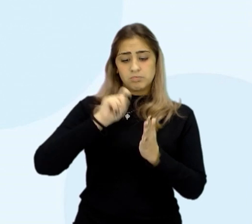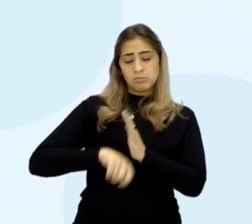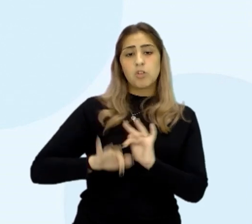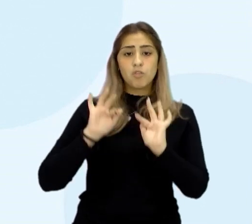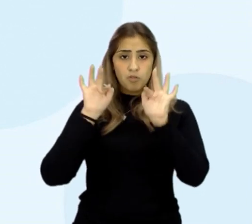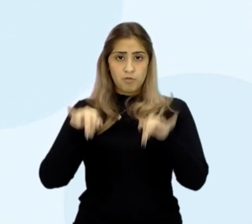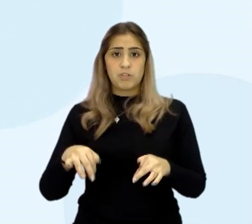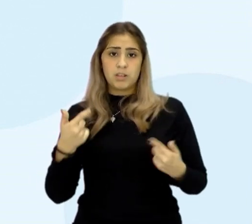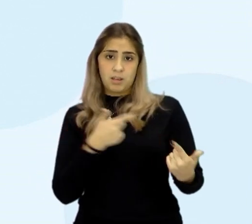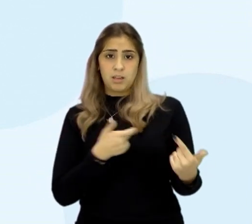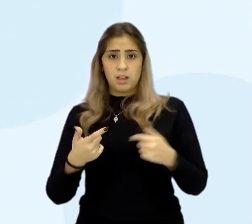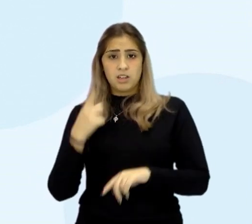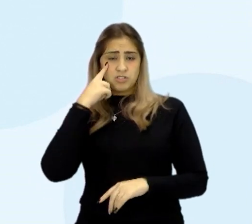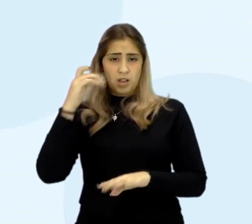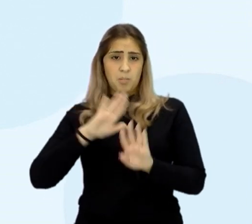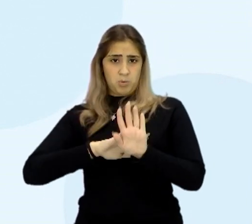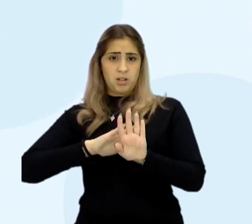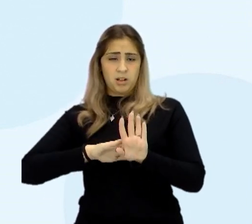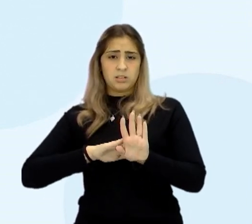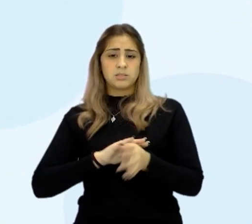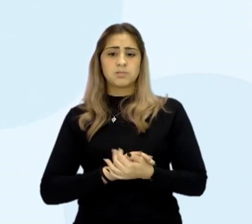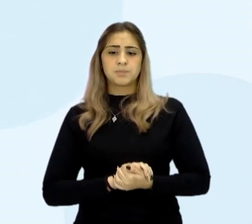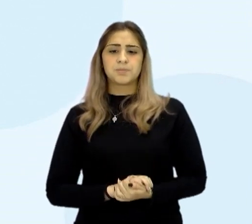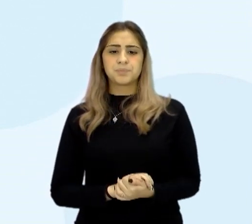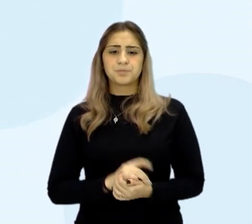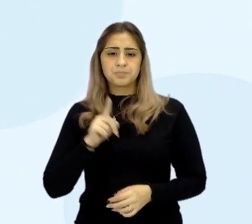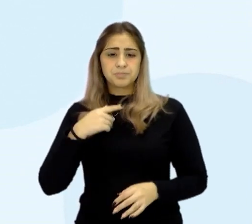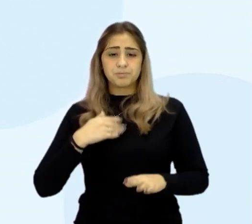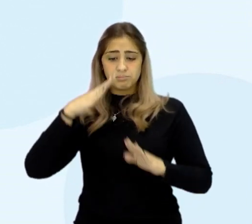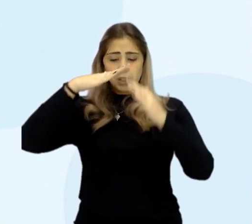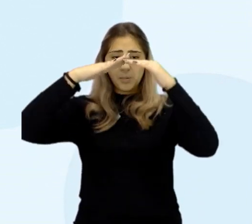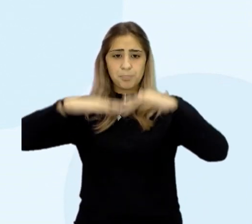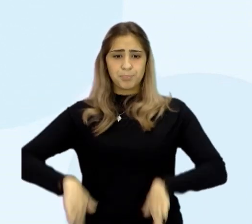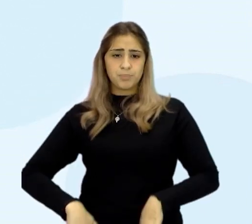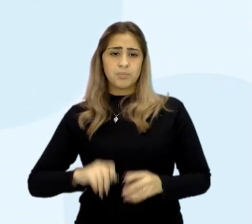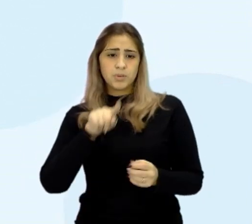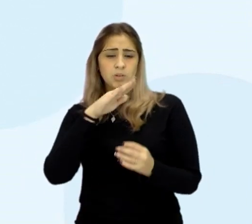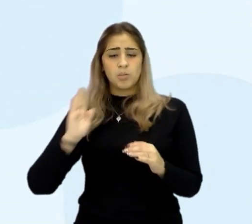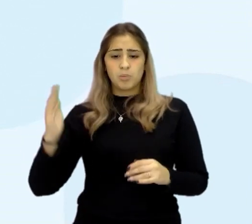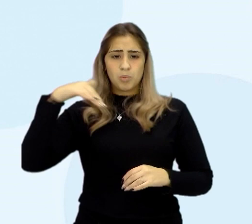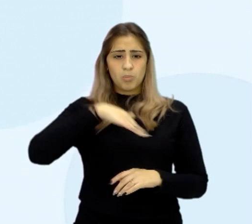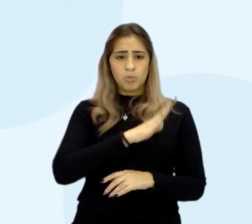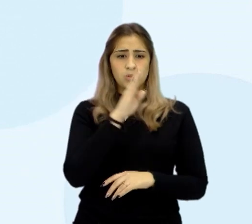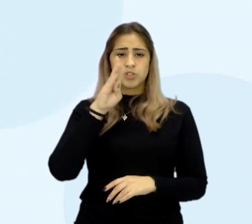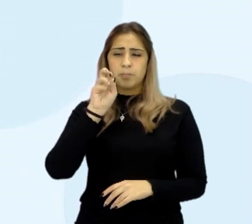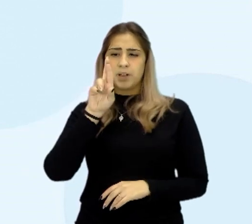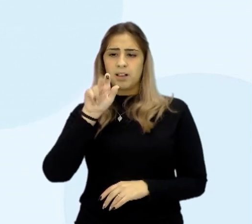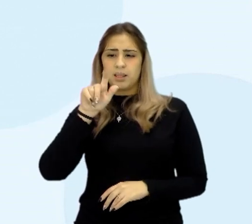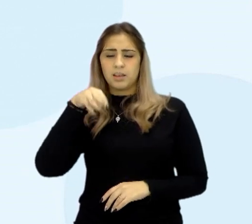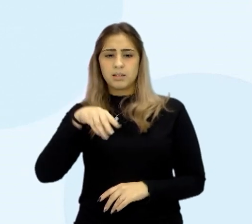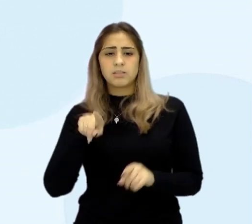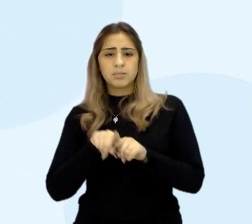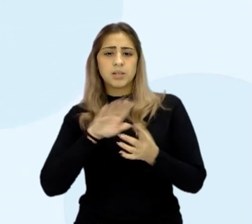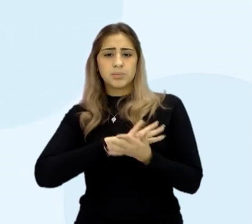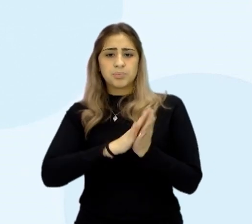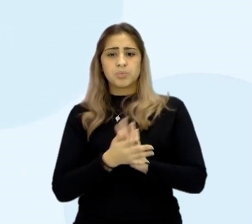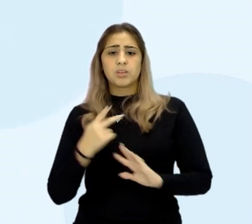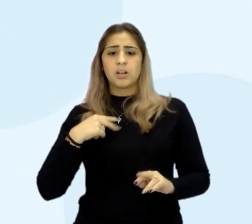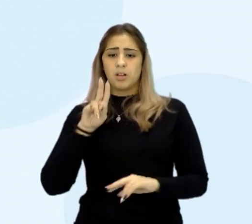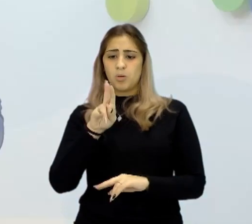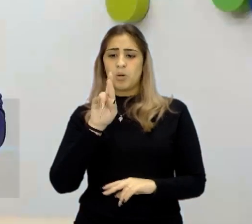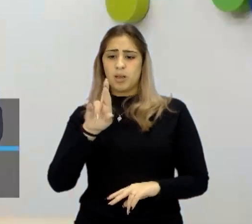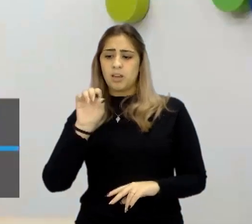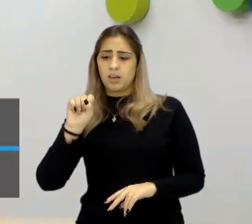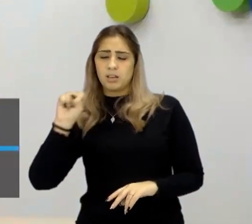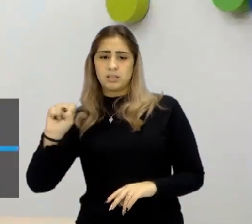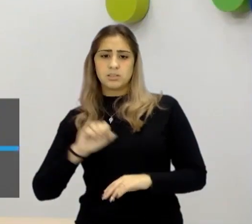fim da Guerra Fria, né? A gente fala da queda do Muro de Berlim e do desmantelamento da União Soviética. Aí eu vou falar rapidamente aqui